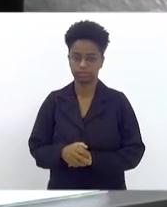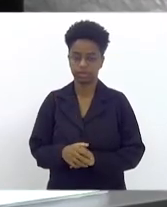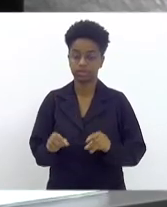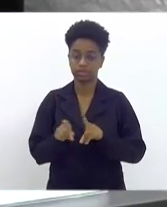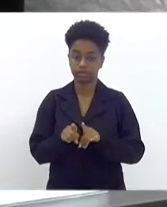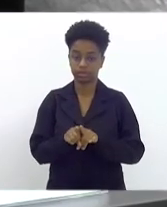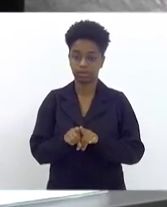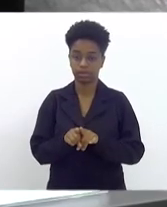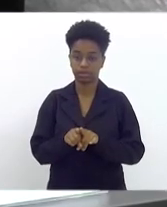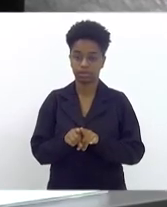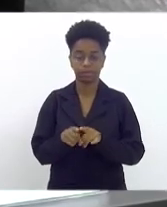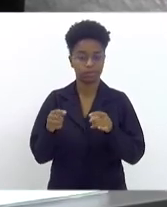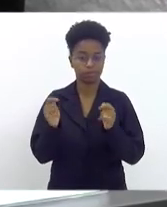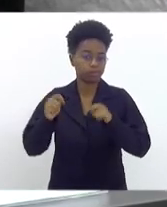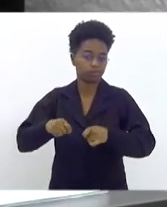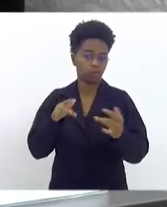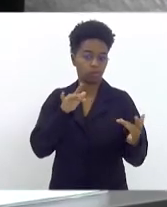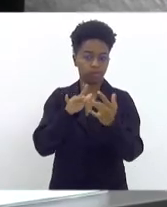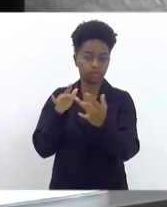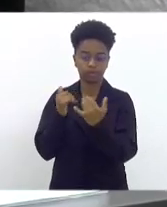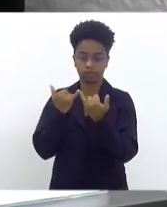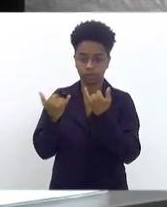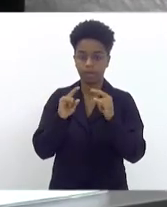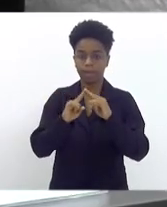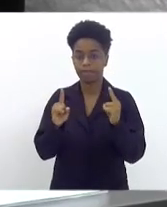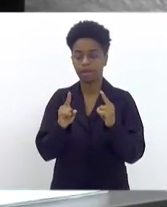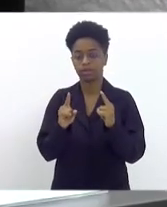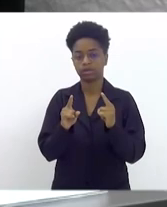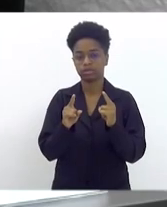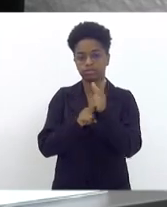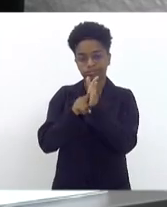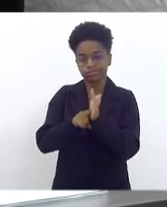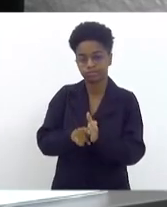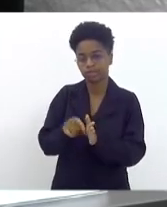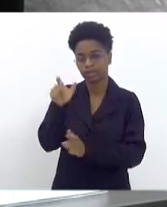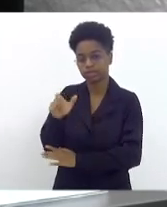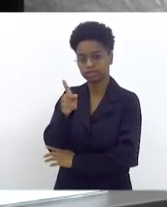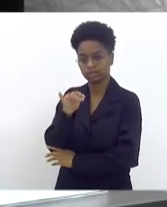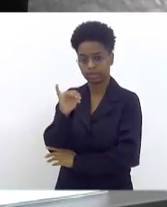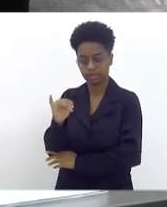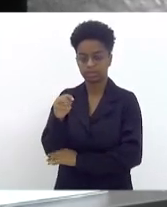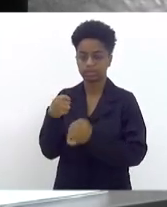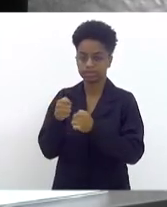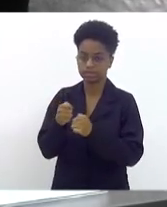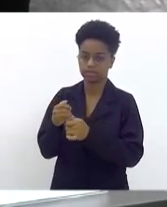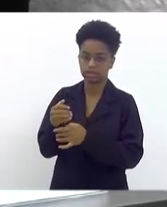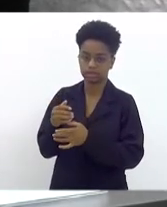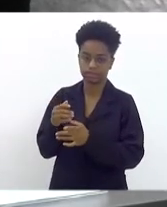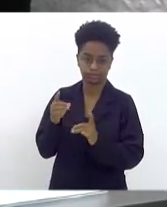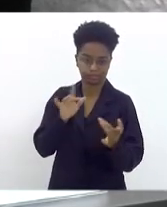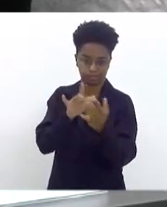Excepcionalidade do acesso às informações, que deve se restringir ao exame pelos integrantes da CPI e pelos titulares dos dados